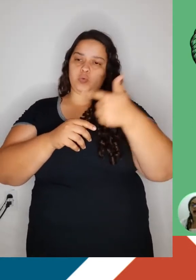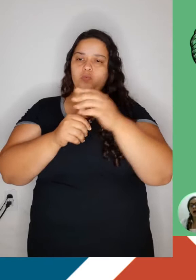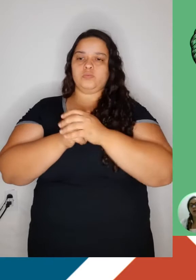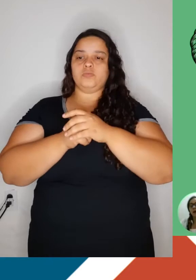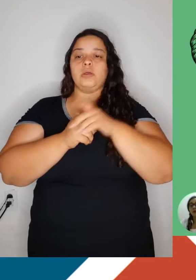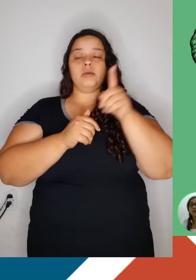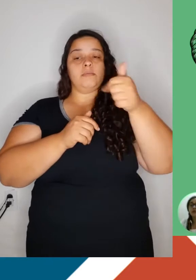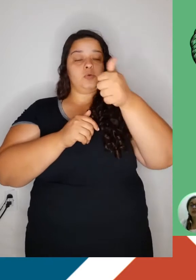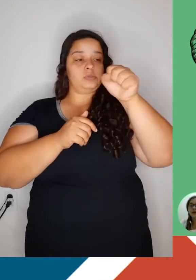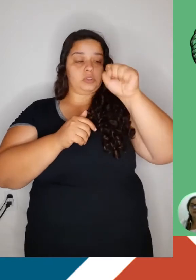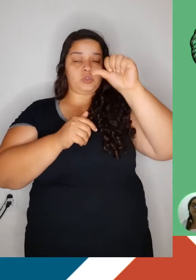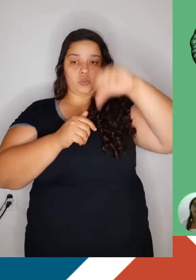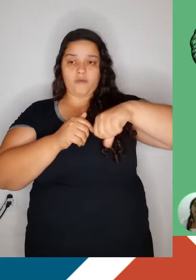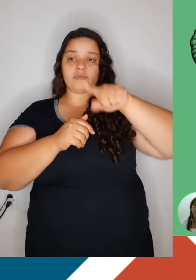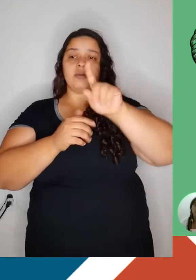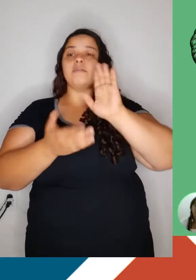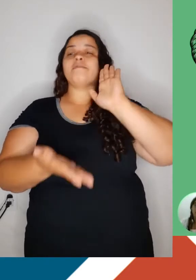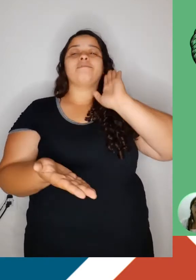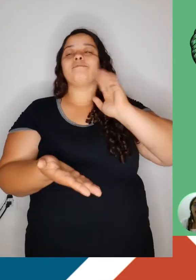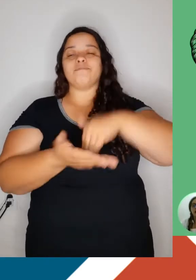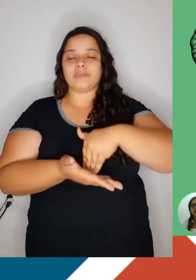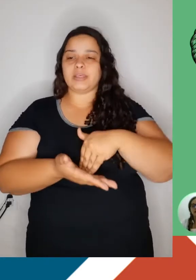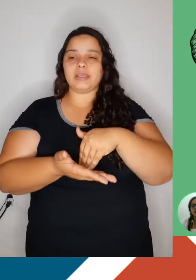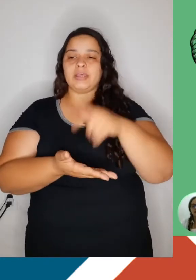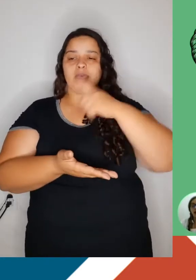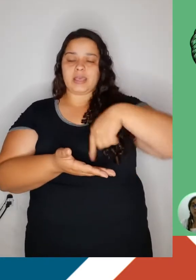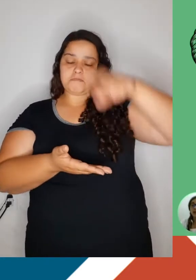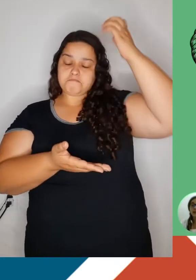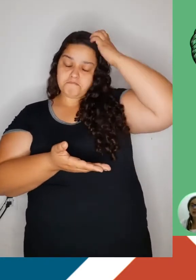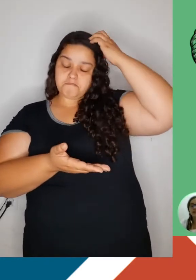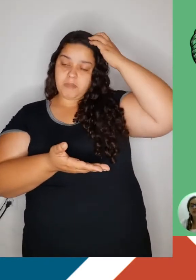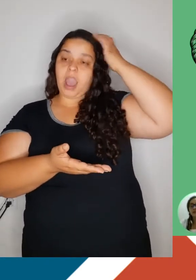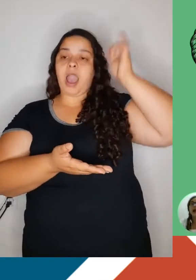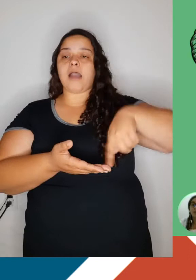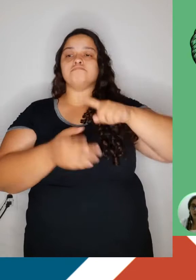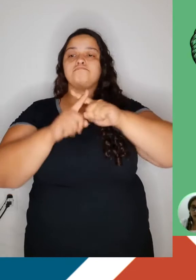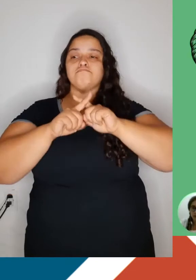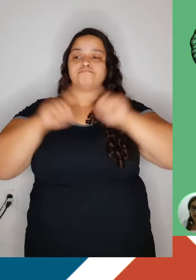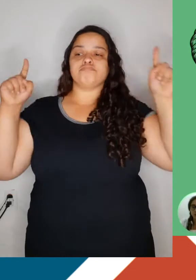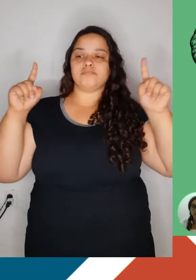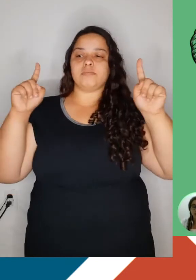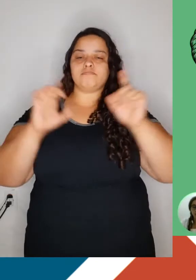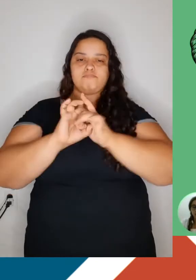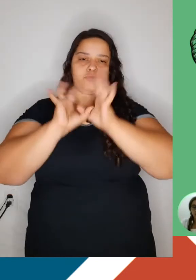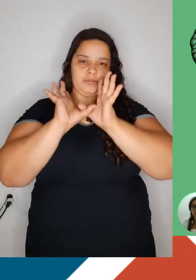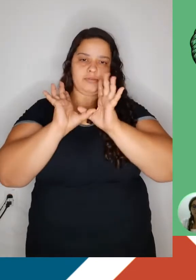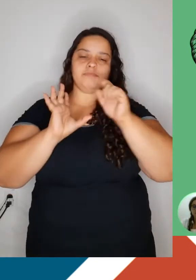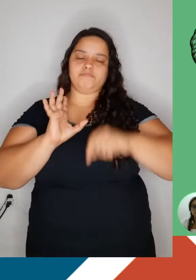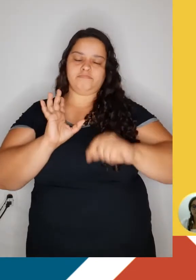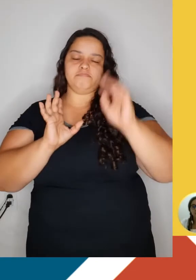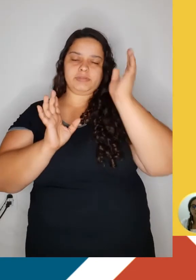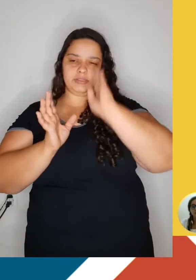89, há o marco final que vai pôr fim a monarquia, que vai ser a proclamação da